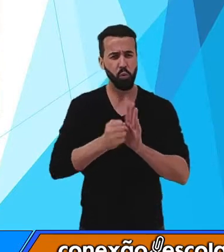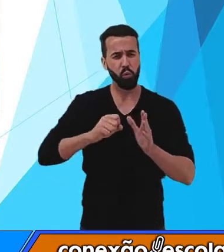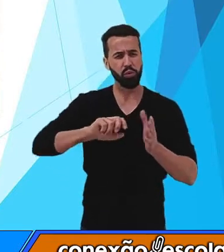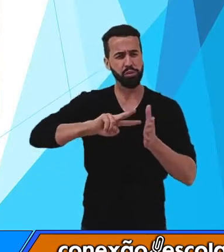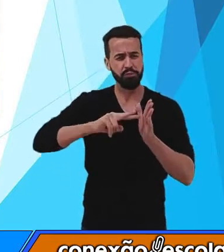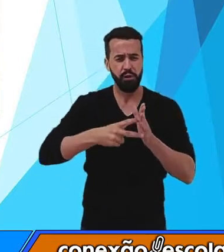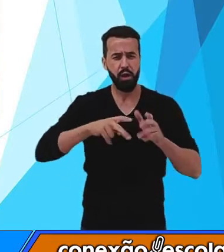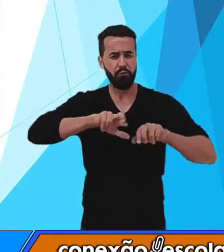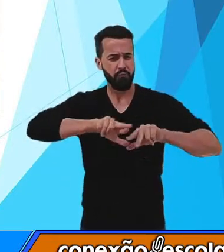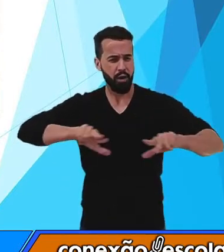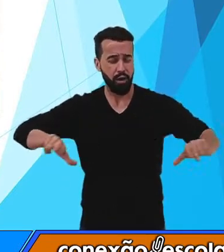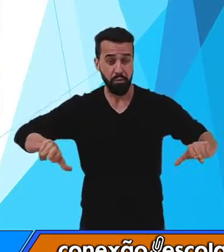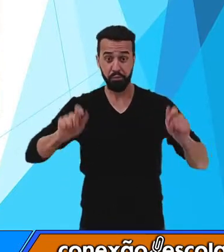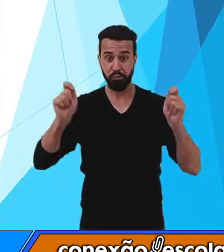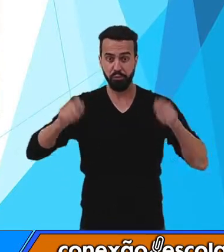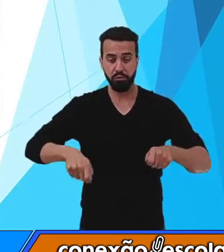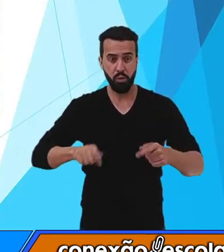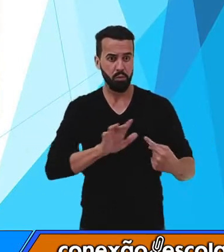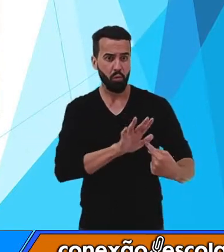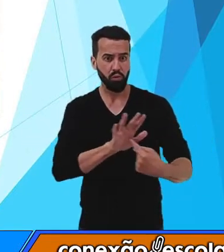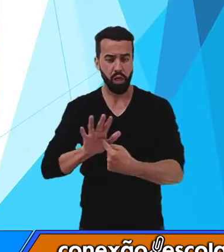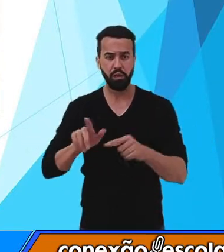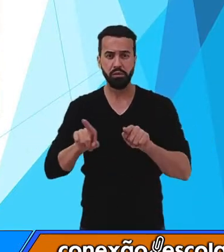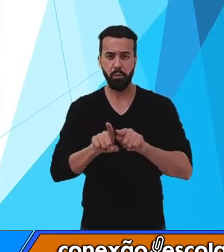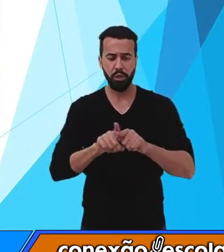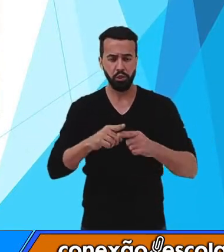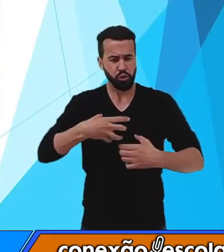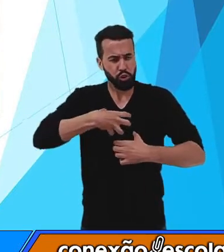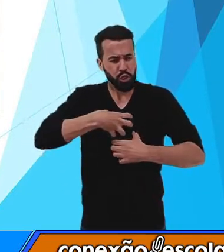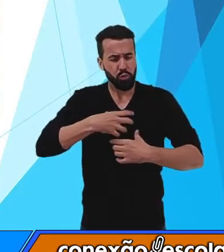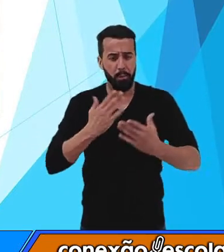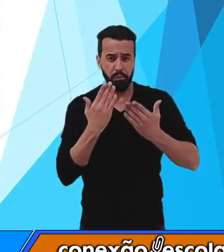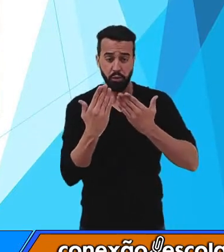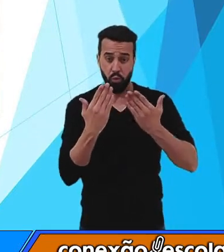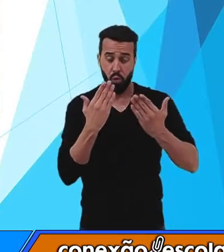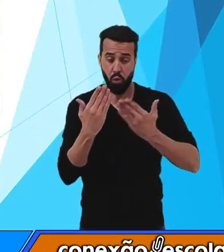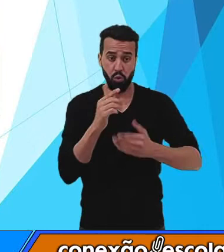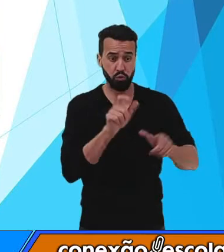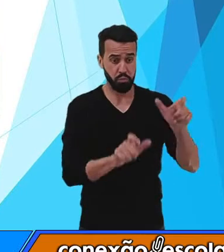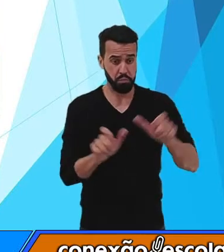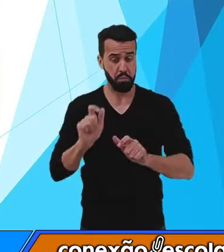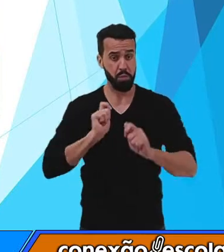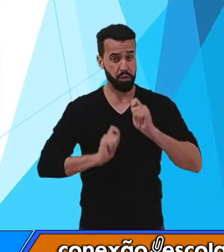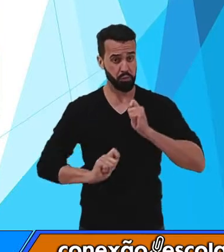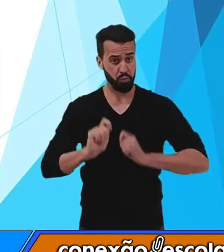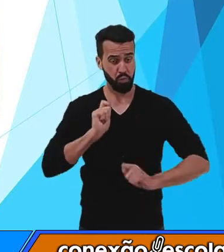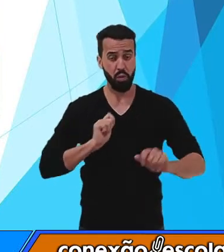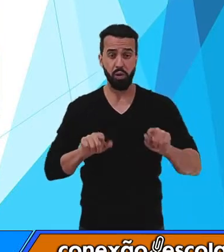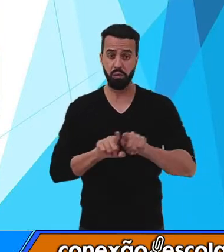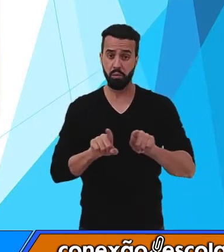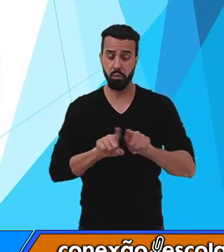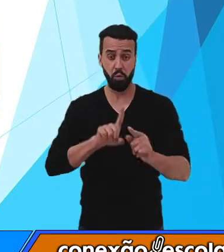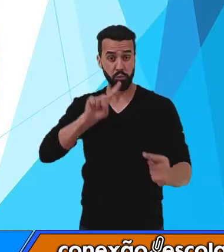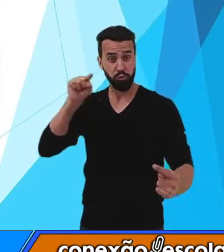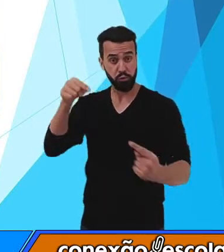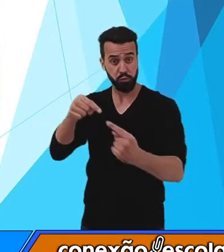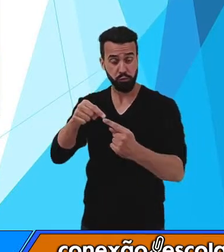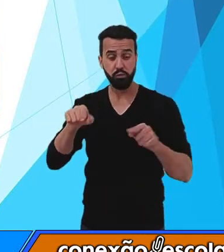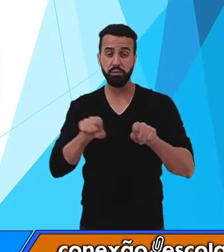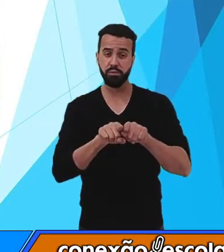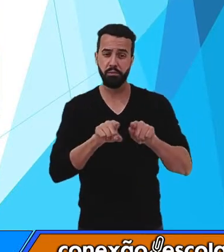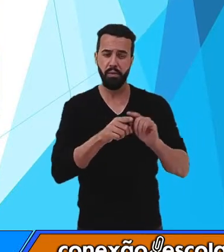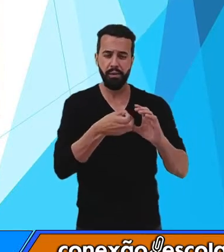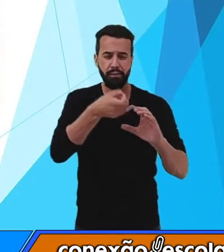pode acentuar o perfil psicológico da personagem. Objetivos e também características da